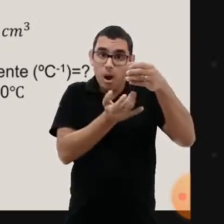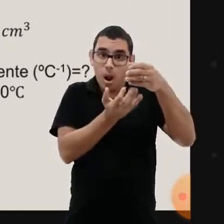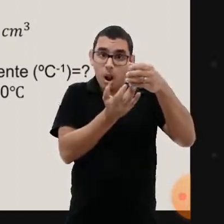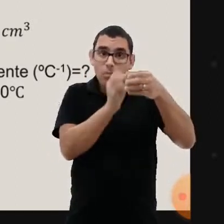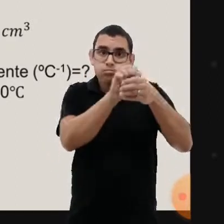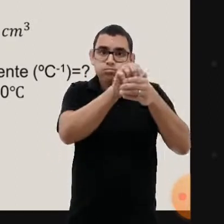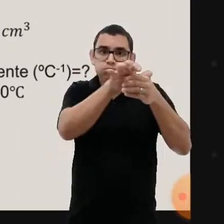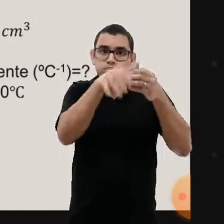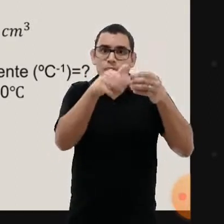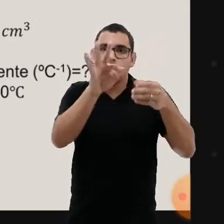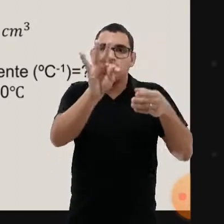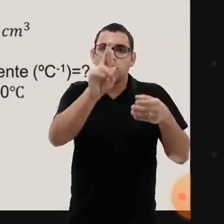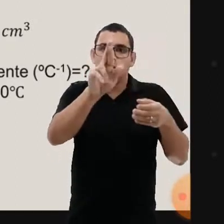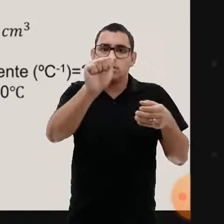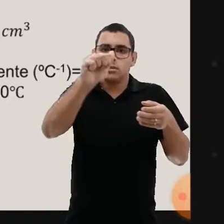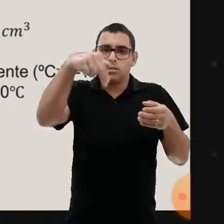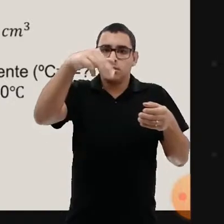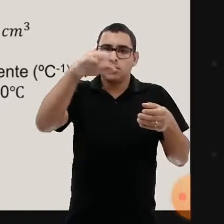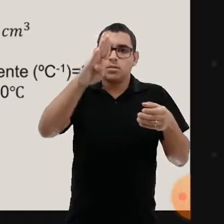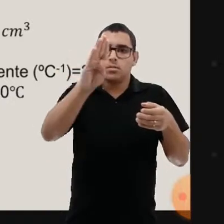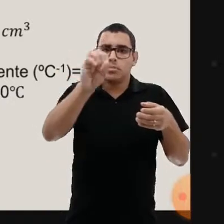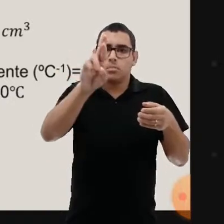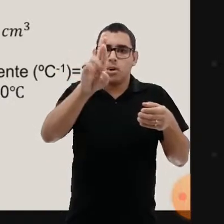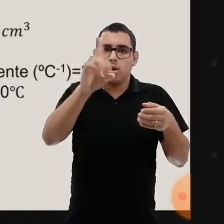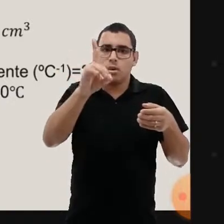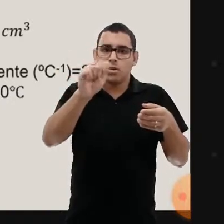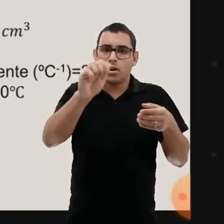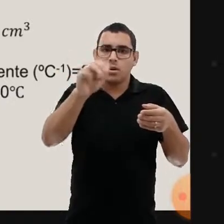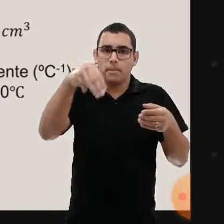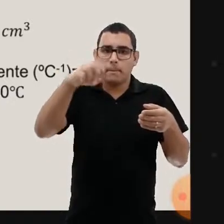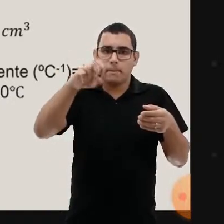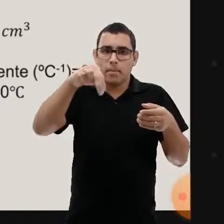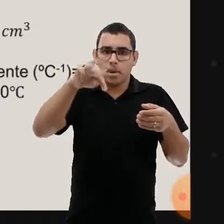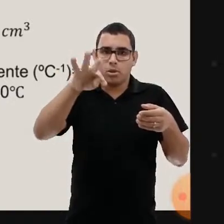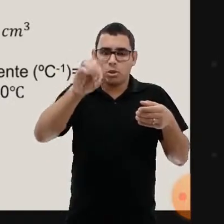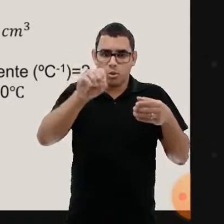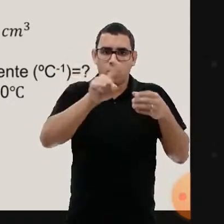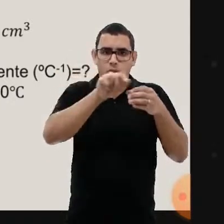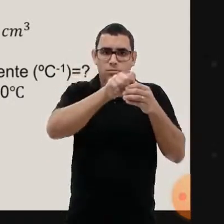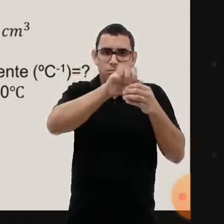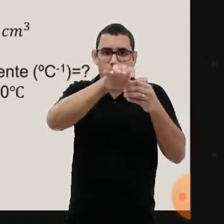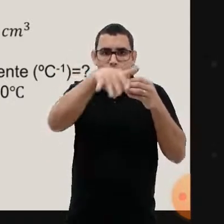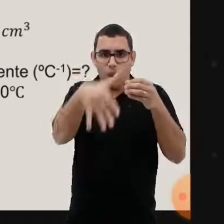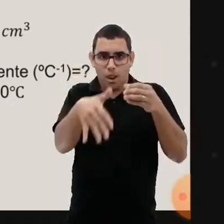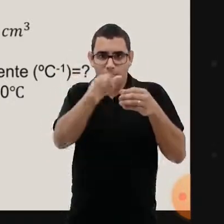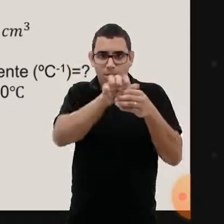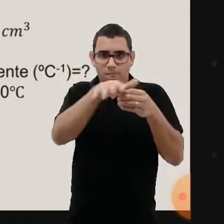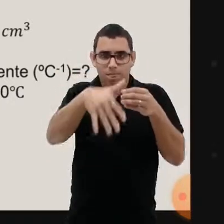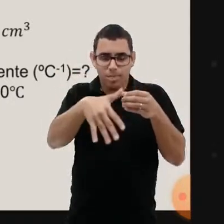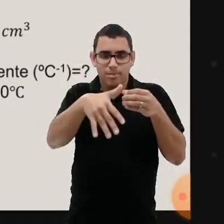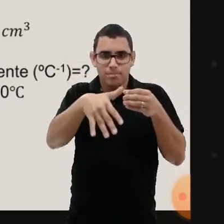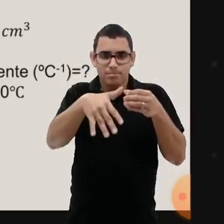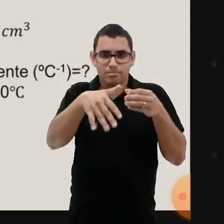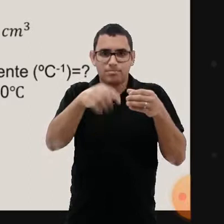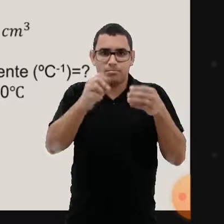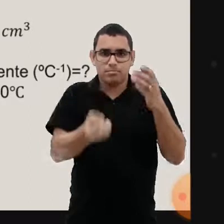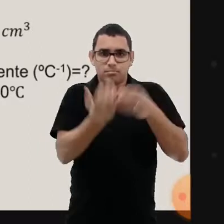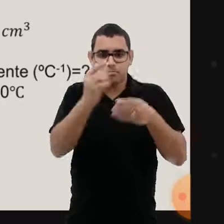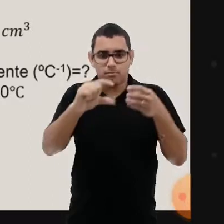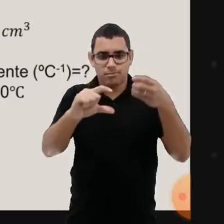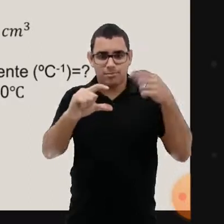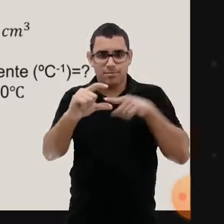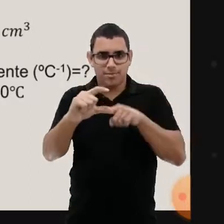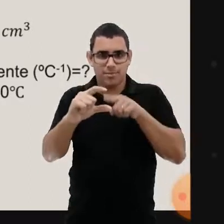após o aquecimento houve o transbordamento de 2 centímetros cúbicos. Eu disse no início que quando houver